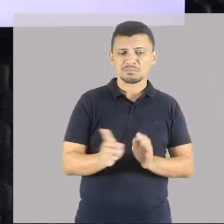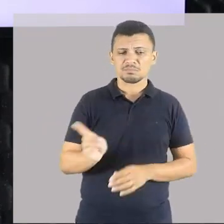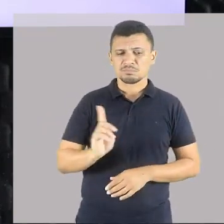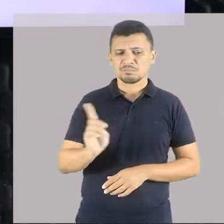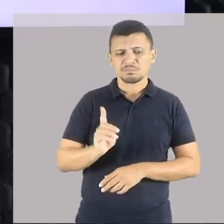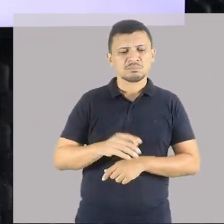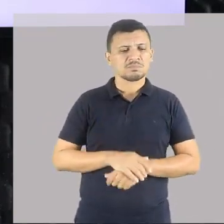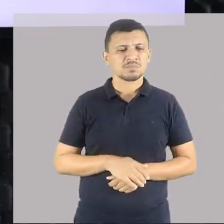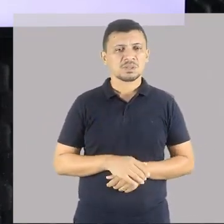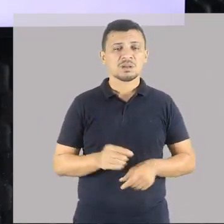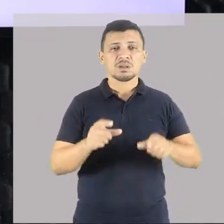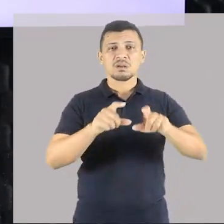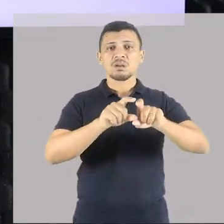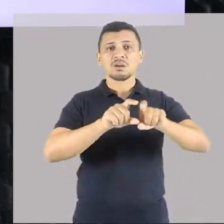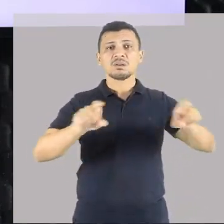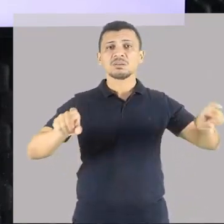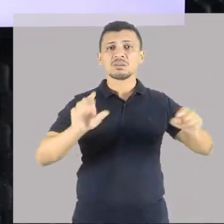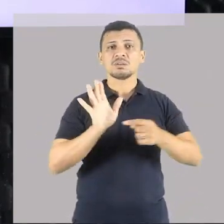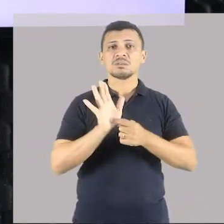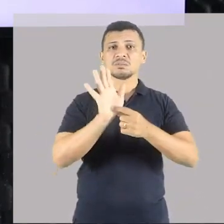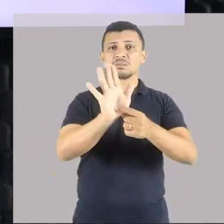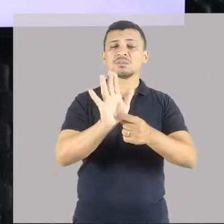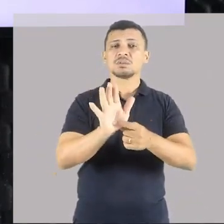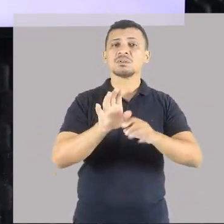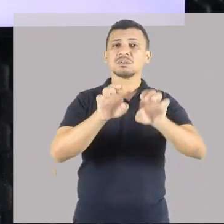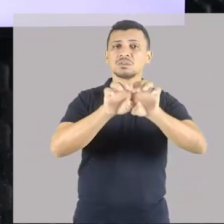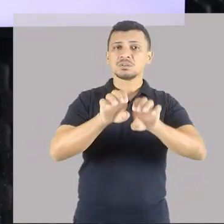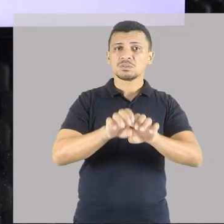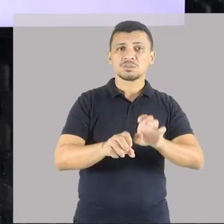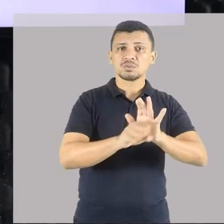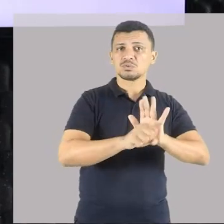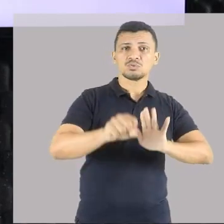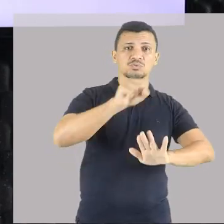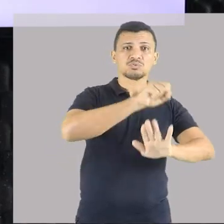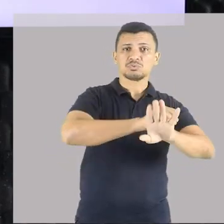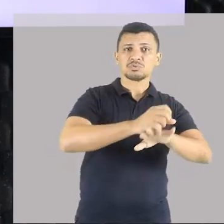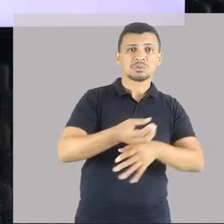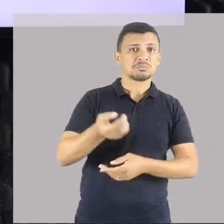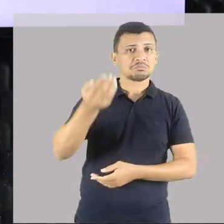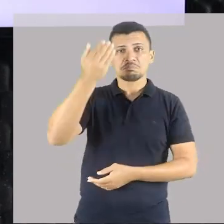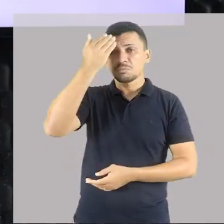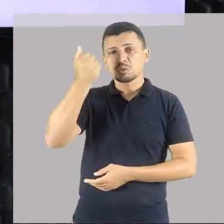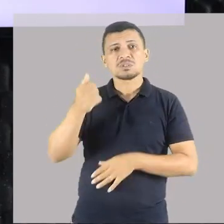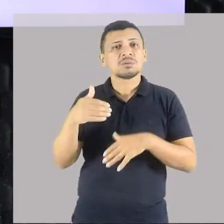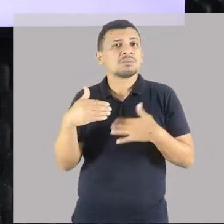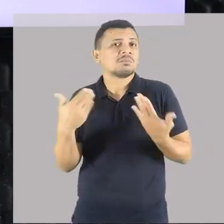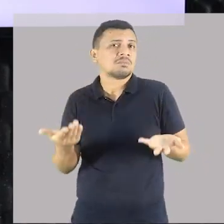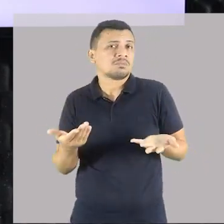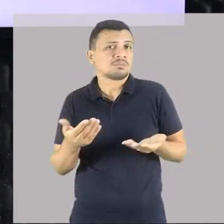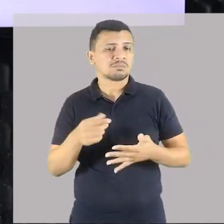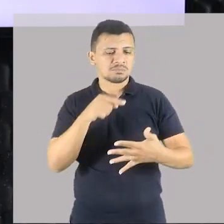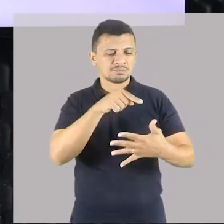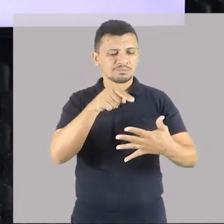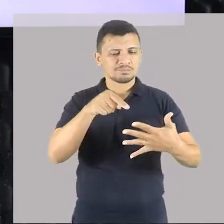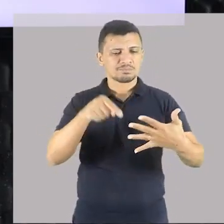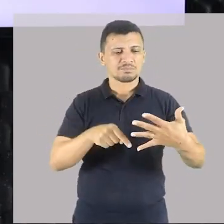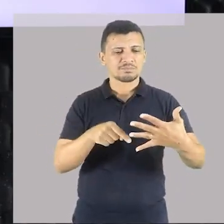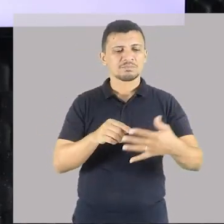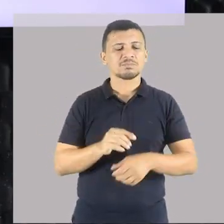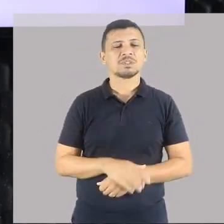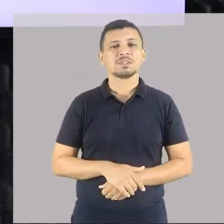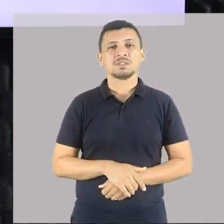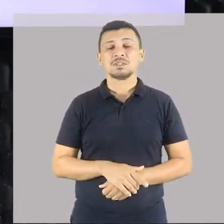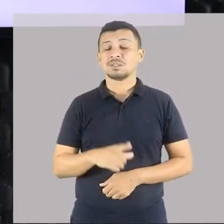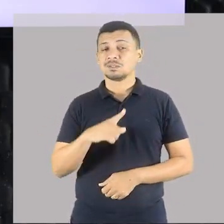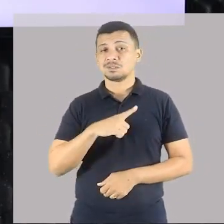tá? A oração que apresenta a estrutura de sujeito indeterminado é... Aqui nós vamos ter um detalhe. Quando